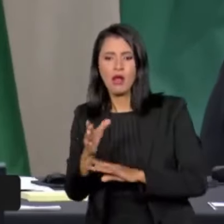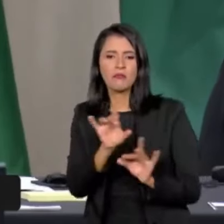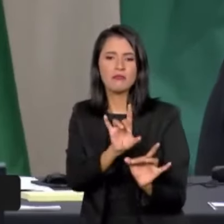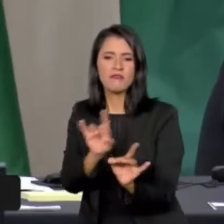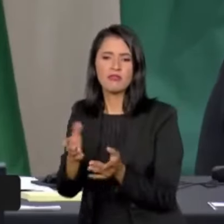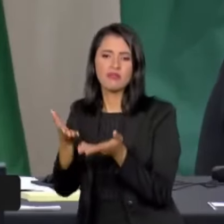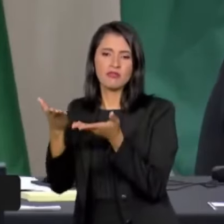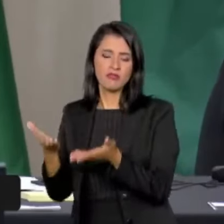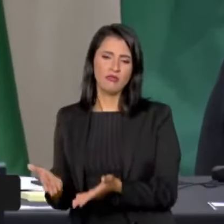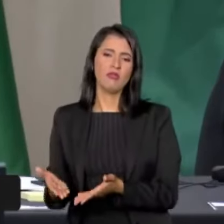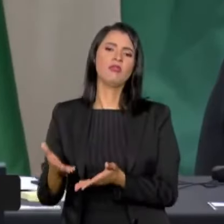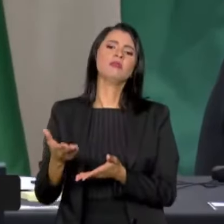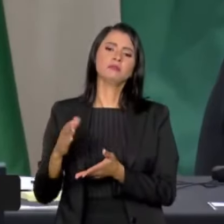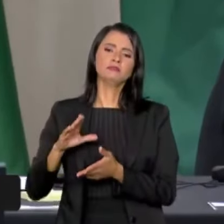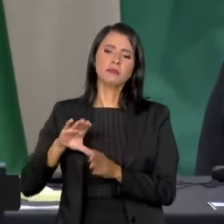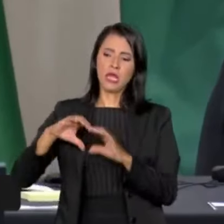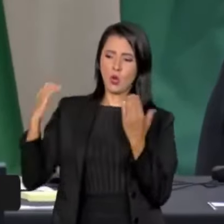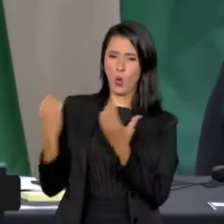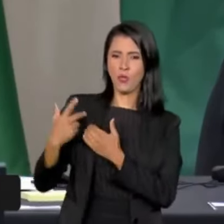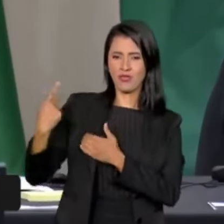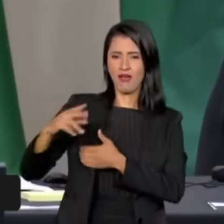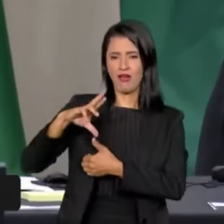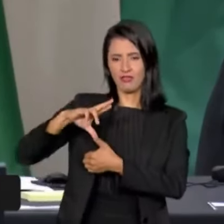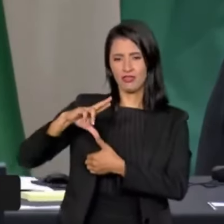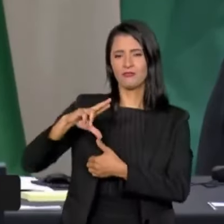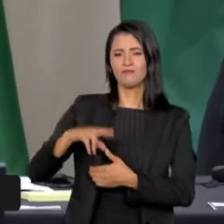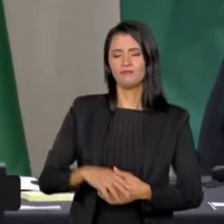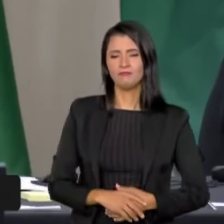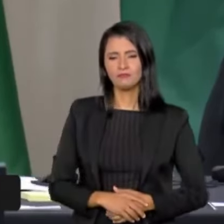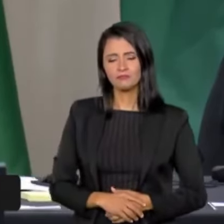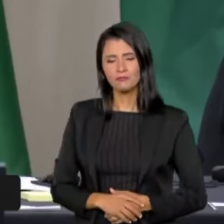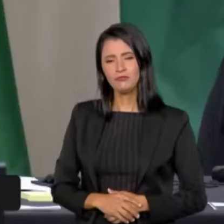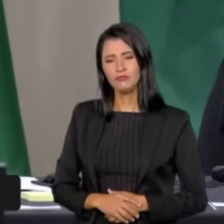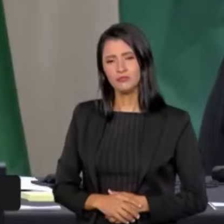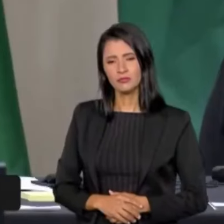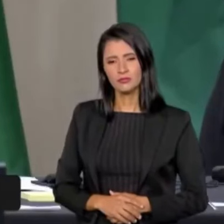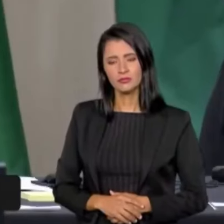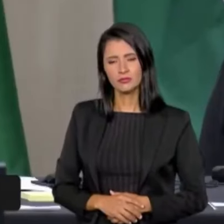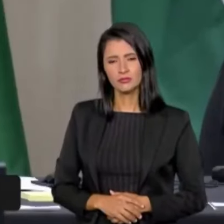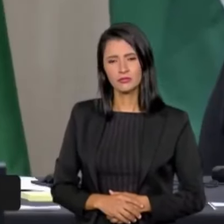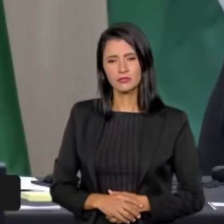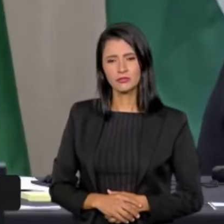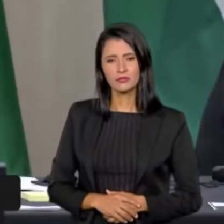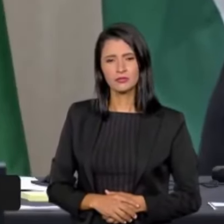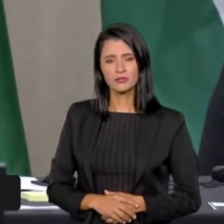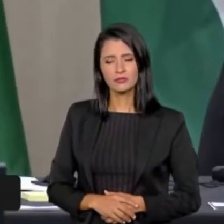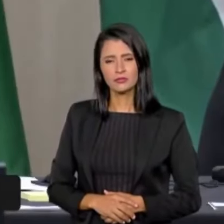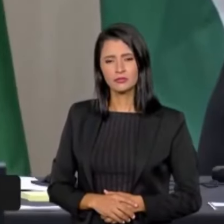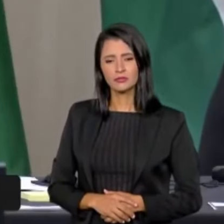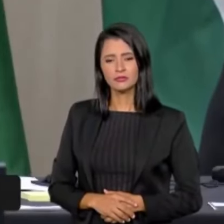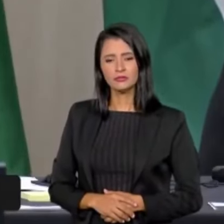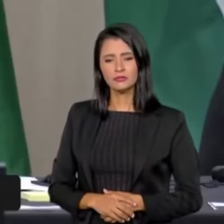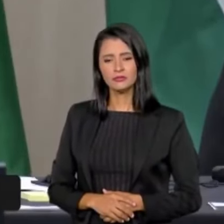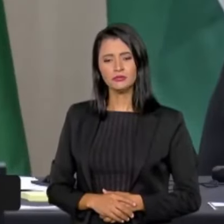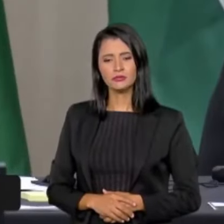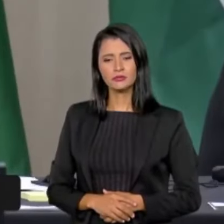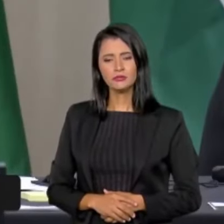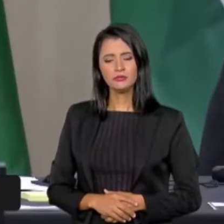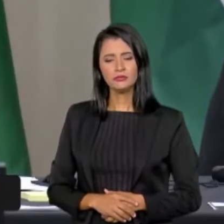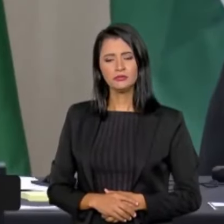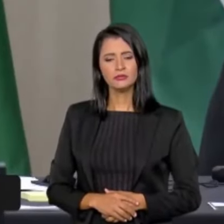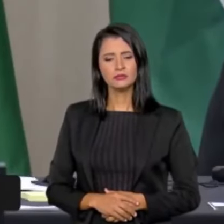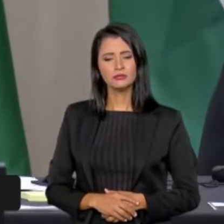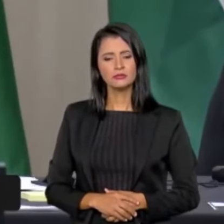Brazilian Trade and Investment Promotion Agency identified more than 1,000 opportunities for the introduction of